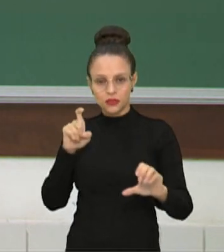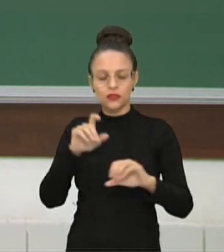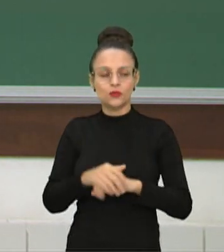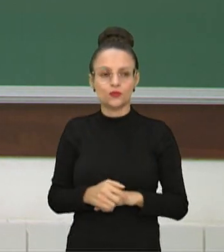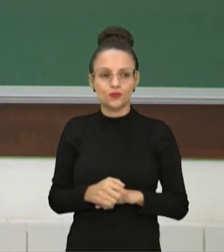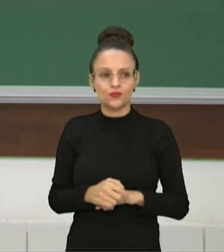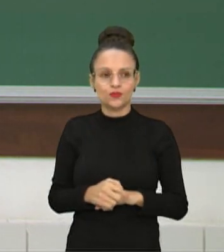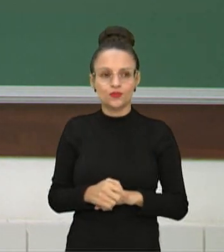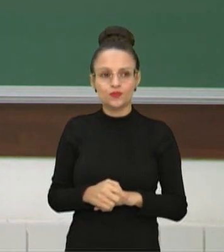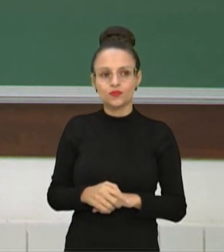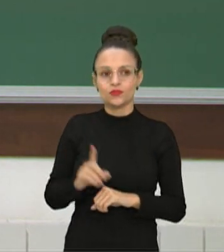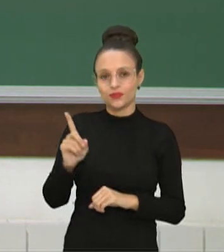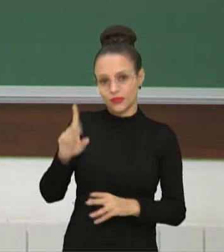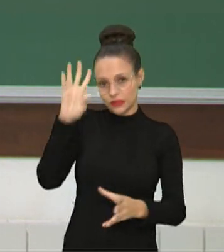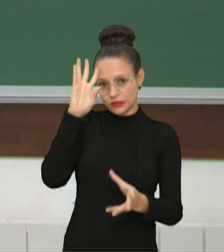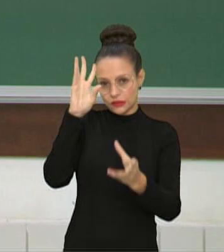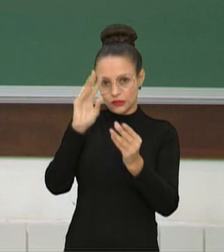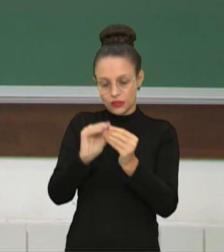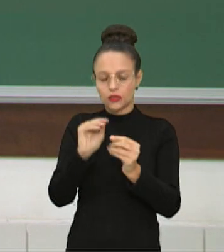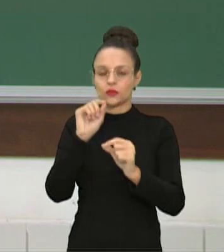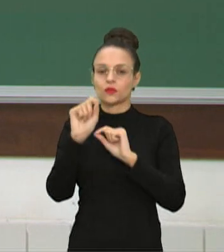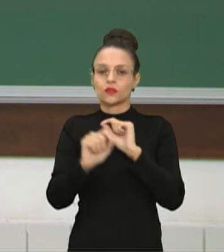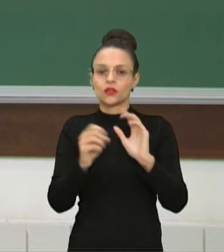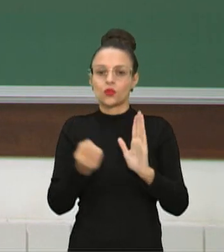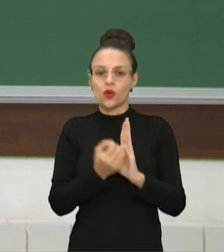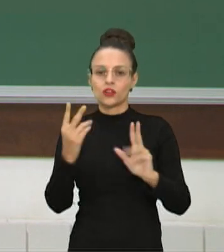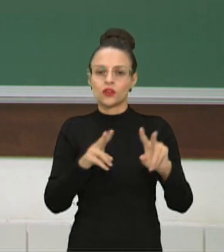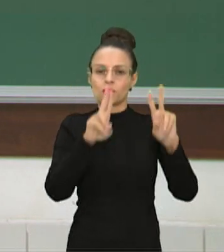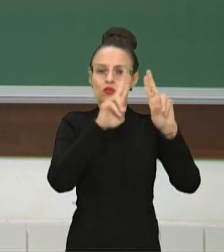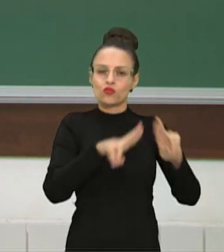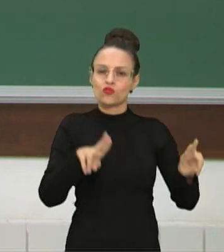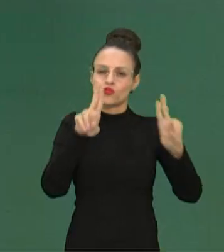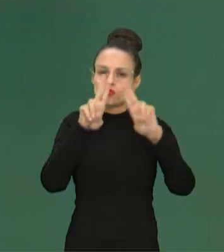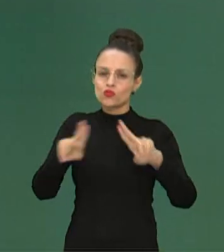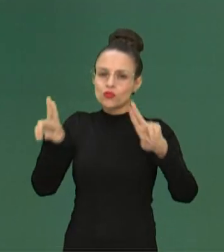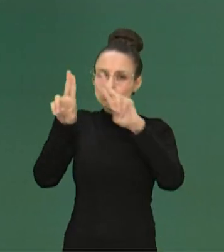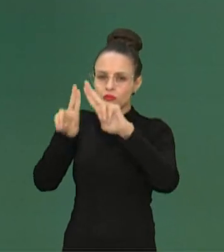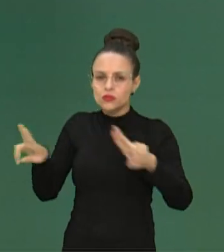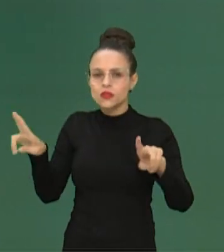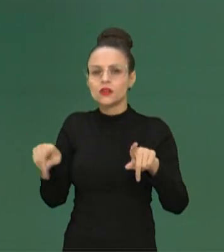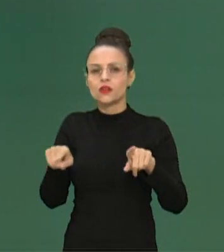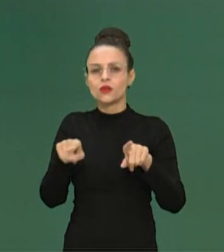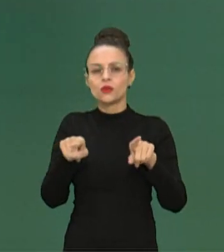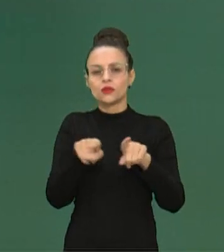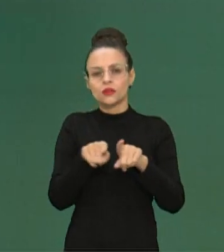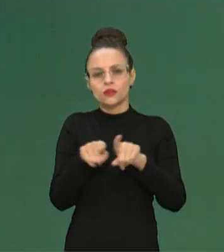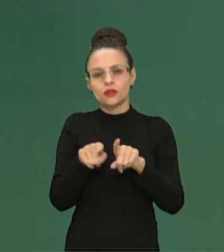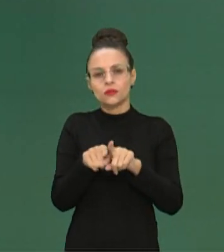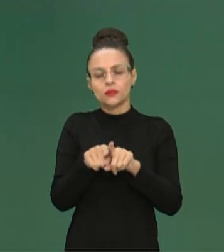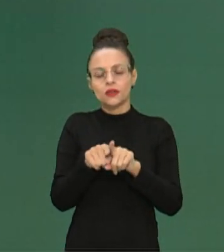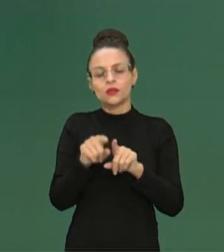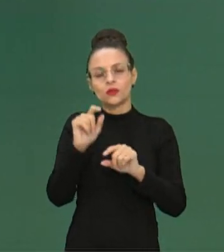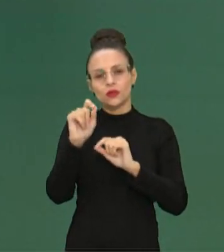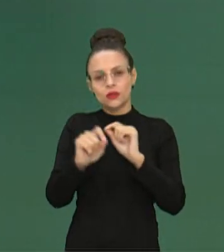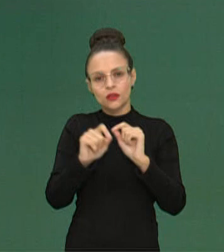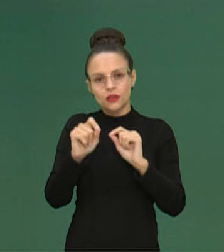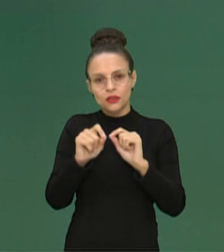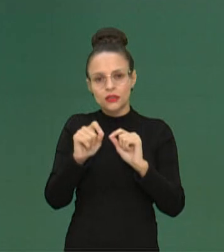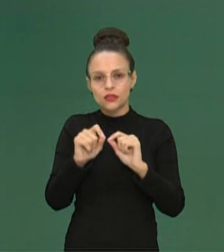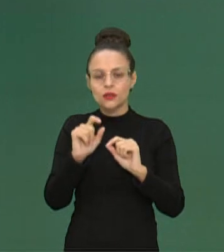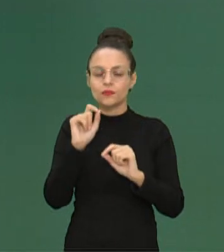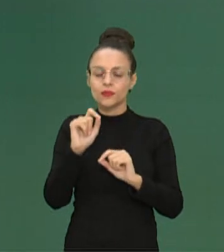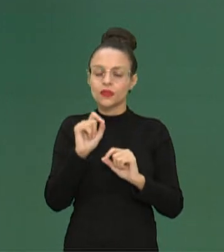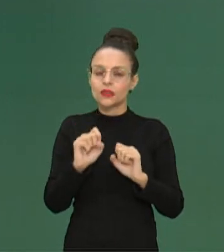eles entendem que pela quantidade de museus que eles têm, que vai, por exemplo, a grande Sagrada Família,